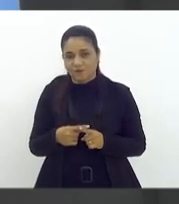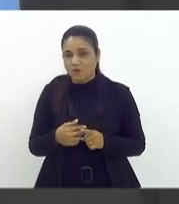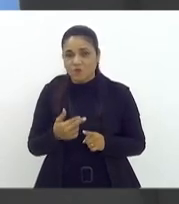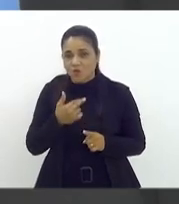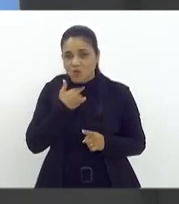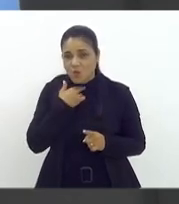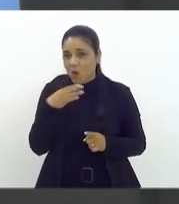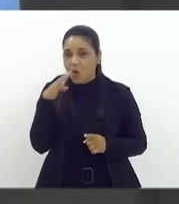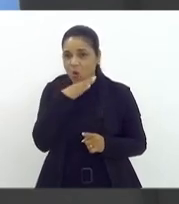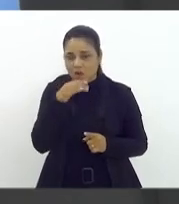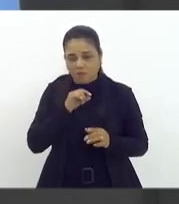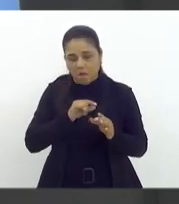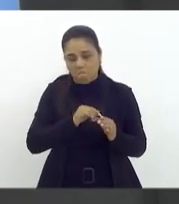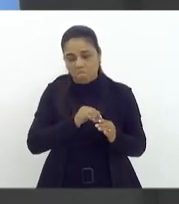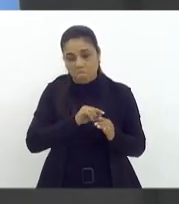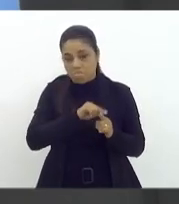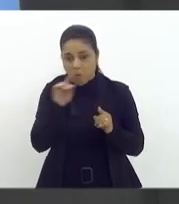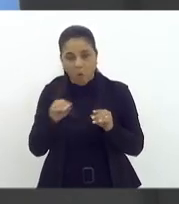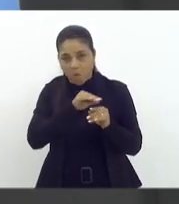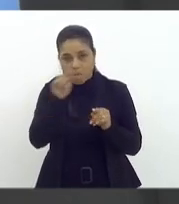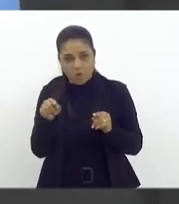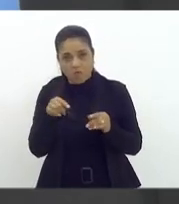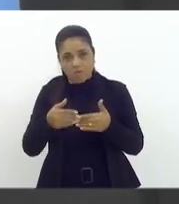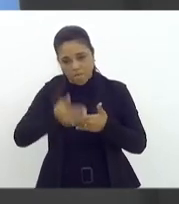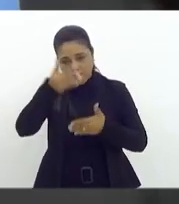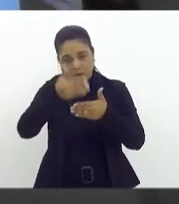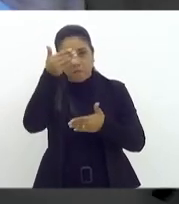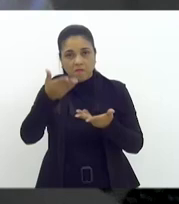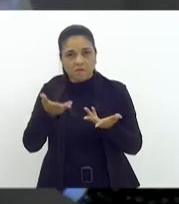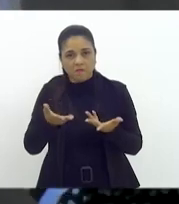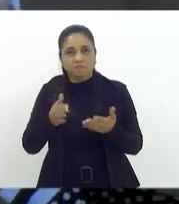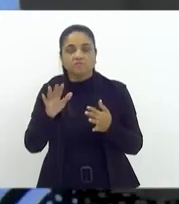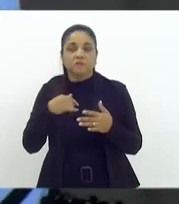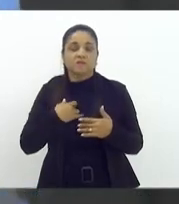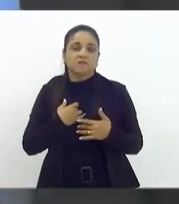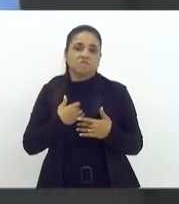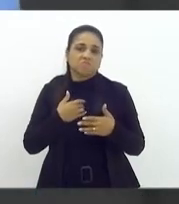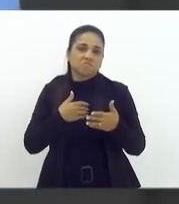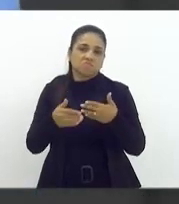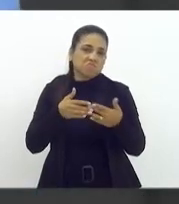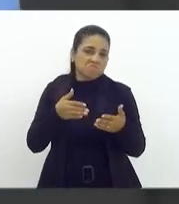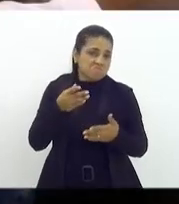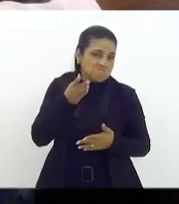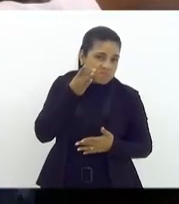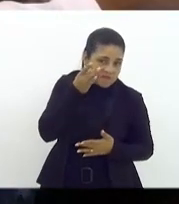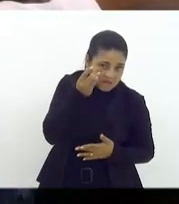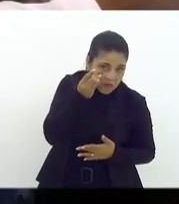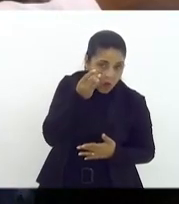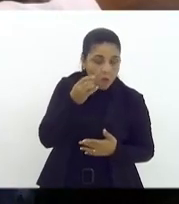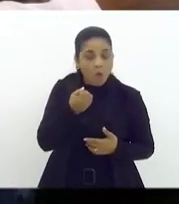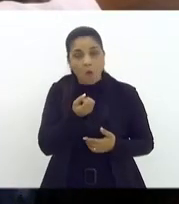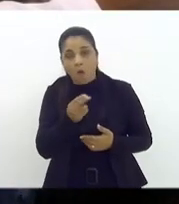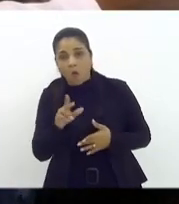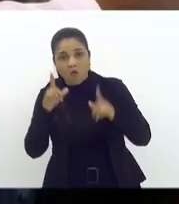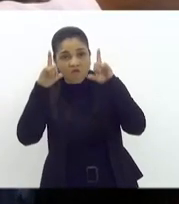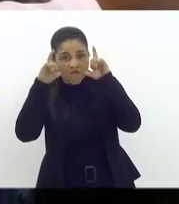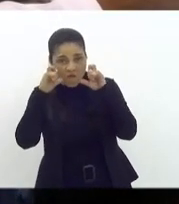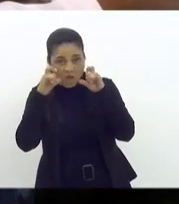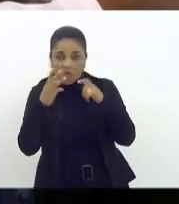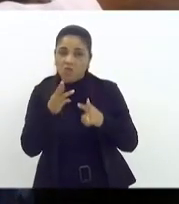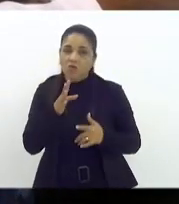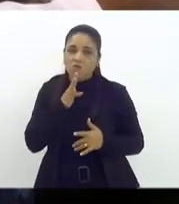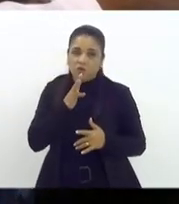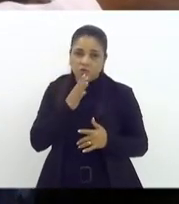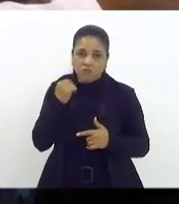porque a gente acaba pulando porque na verdade o que a gente sabe que tanto faz ser presencial fotográfico Desde que